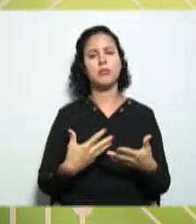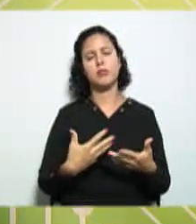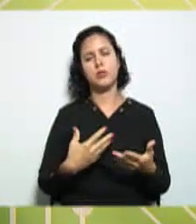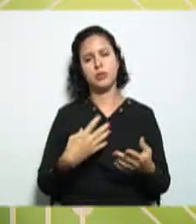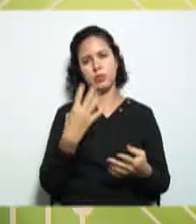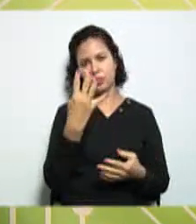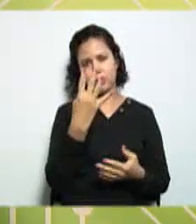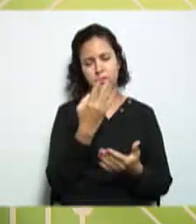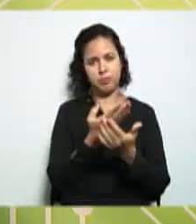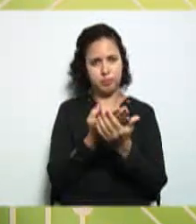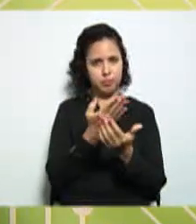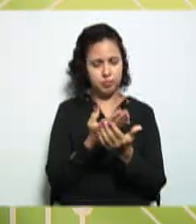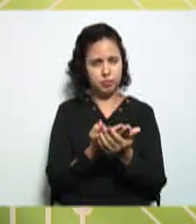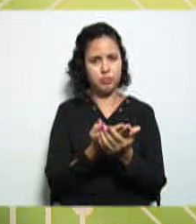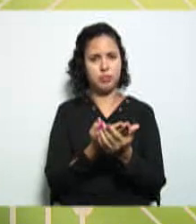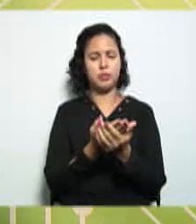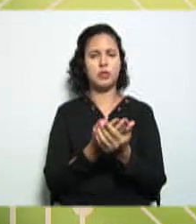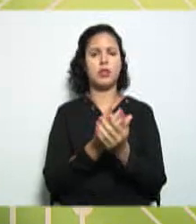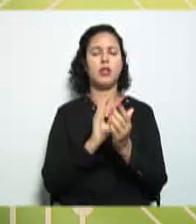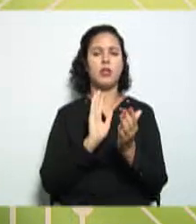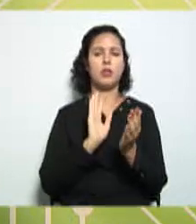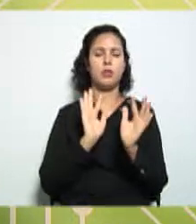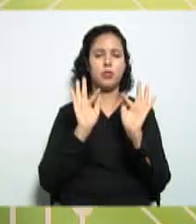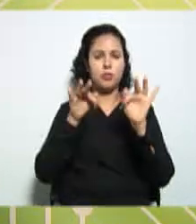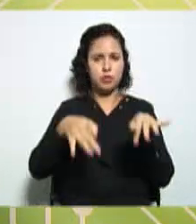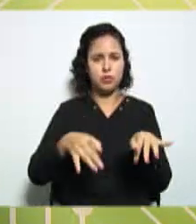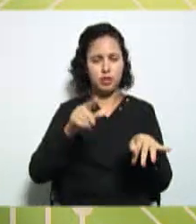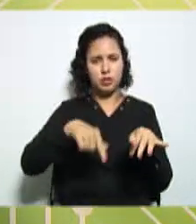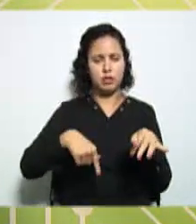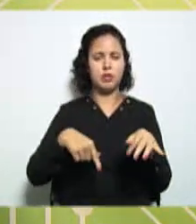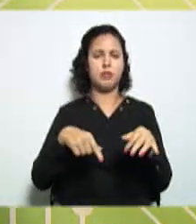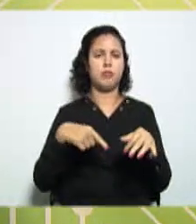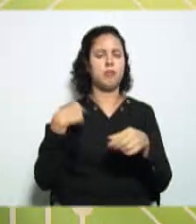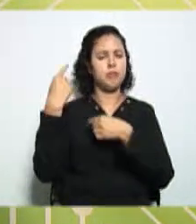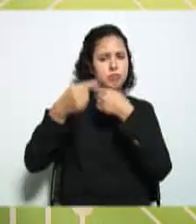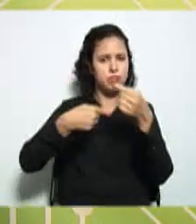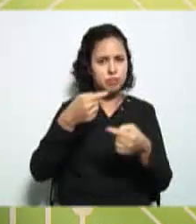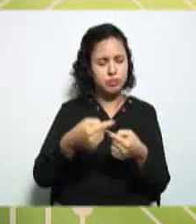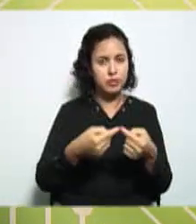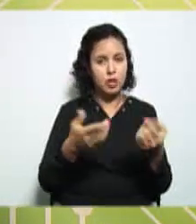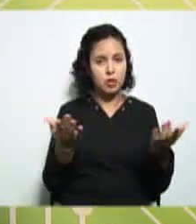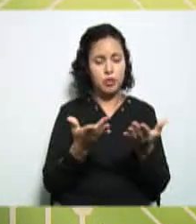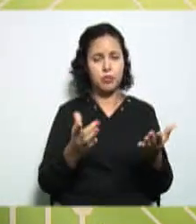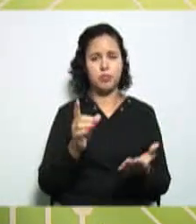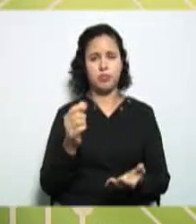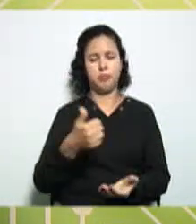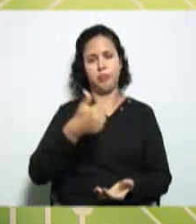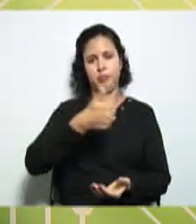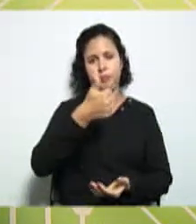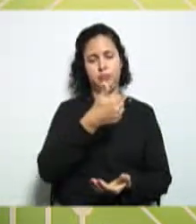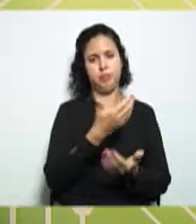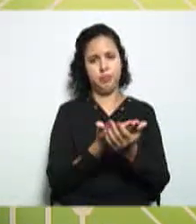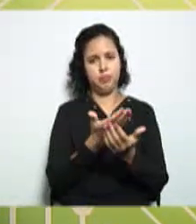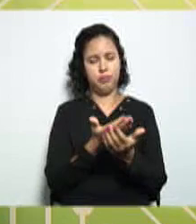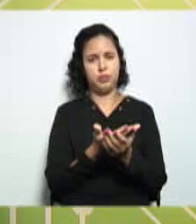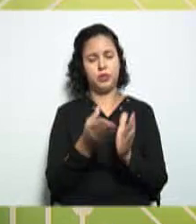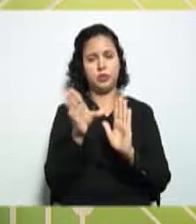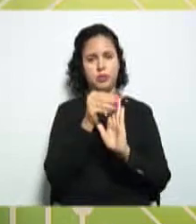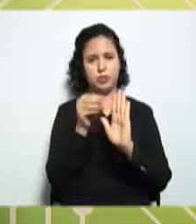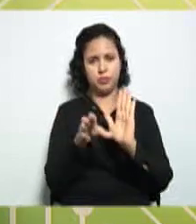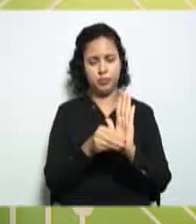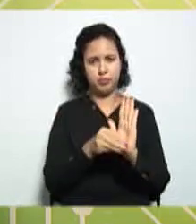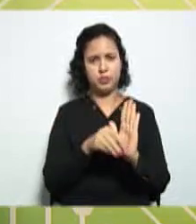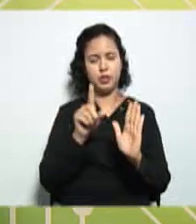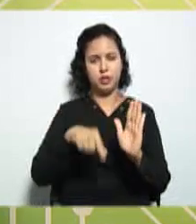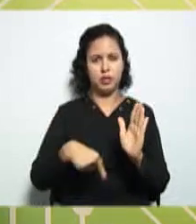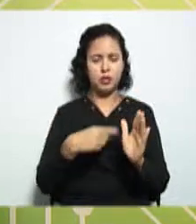já estão acostumados, que é a revisão. Então, nessa primeira aula, o nosso conteúdo ele vai girar em torno de